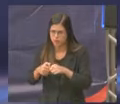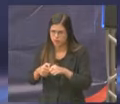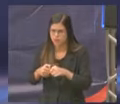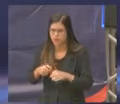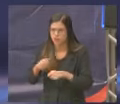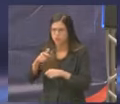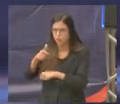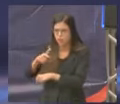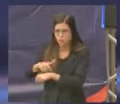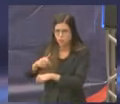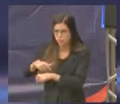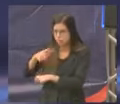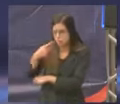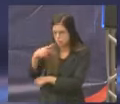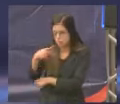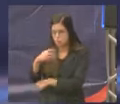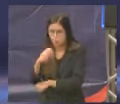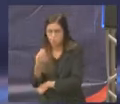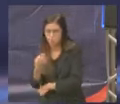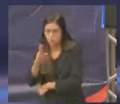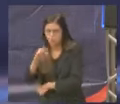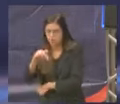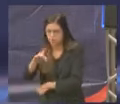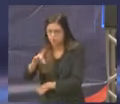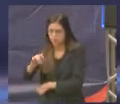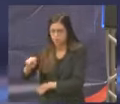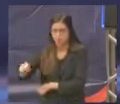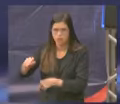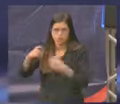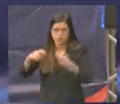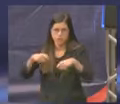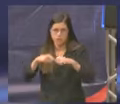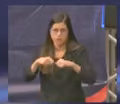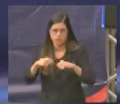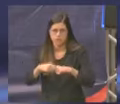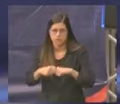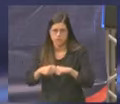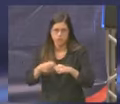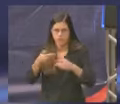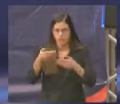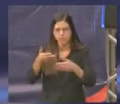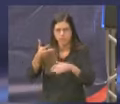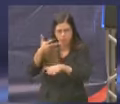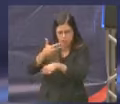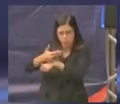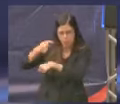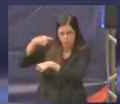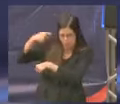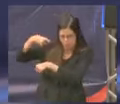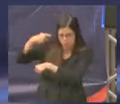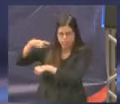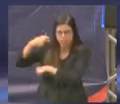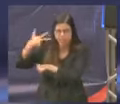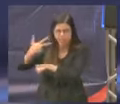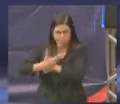Petrobras ou no BNDES, e ele precisava fazer mais de uma entrada e